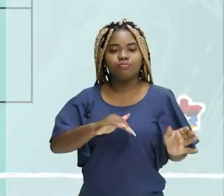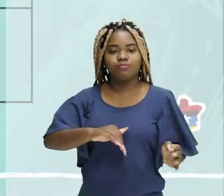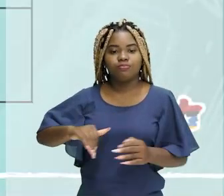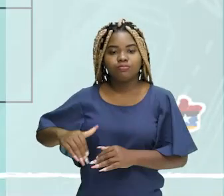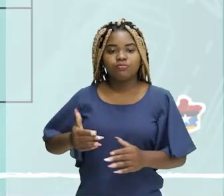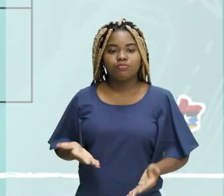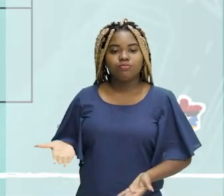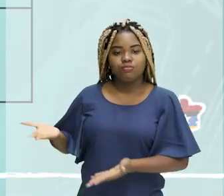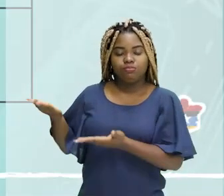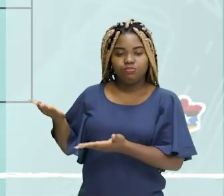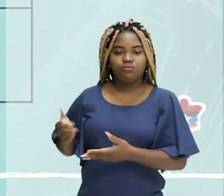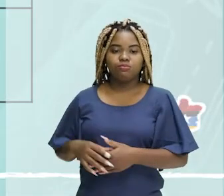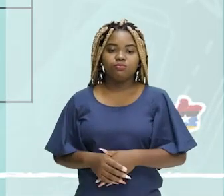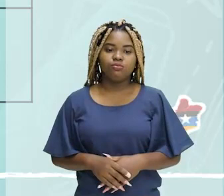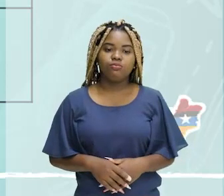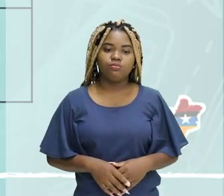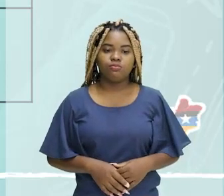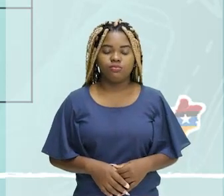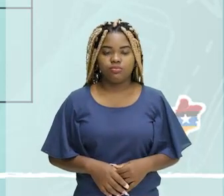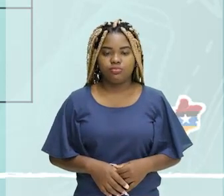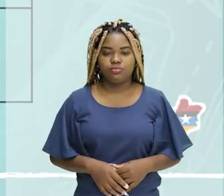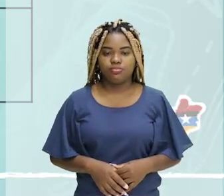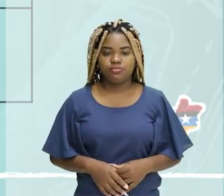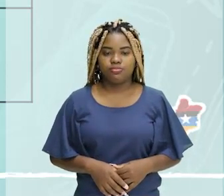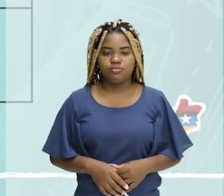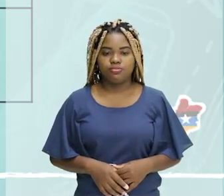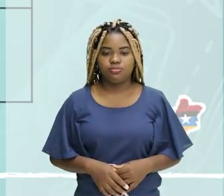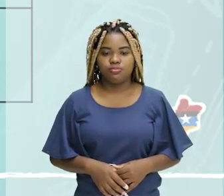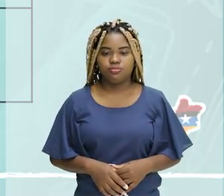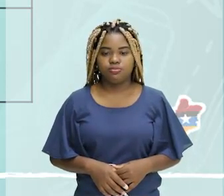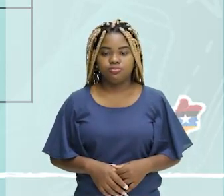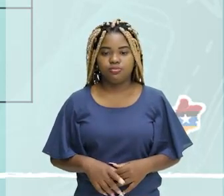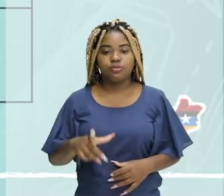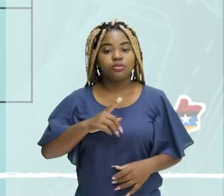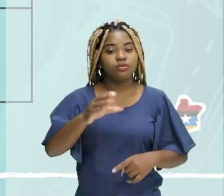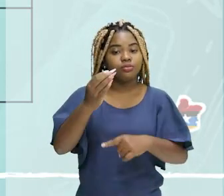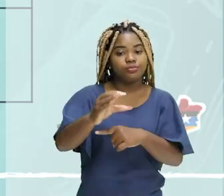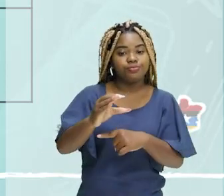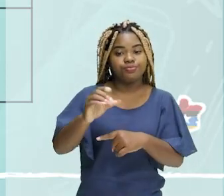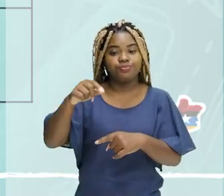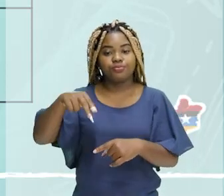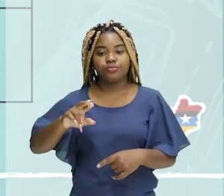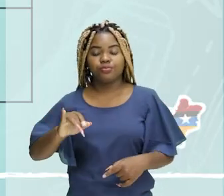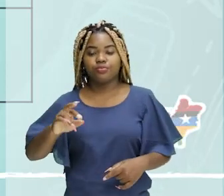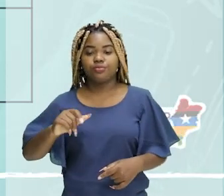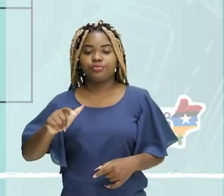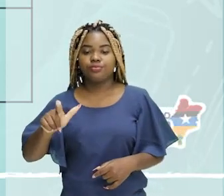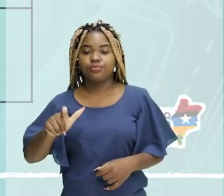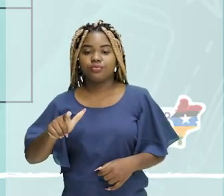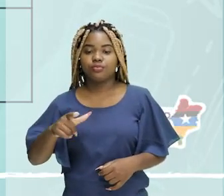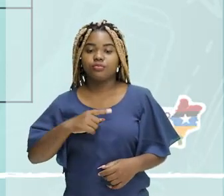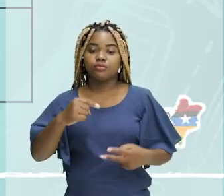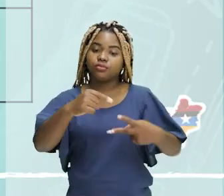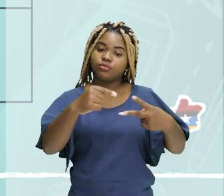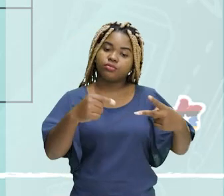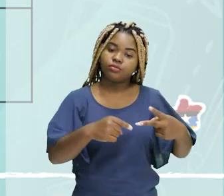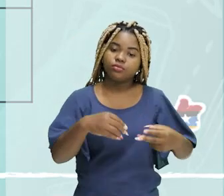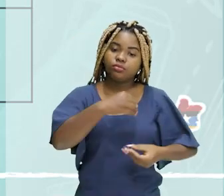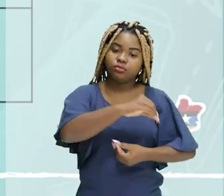só, esse ácido lático, que tem um carbono quiral, ele vai ter 2